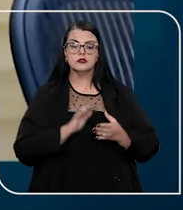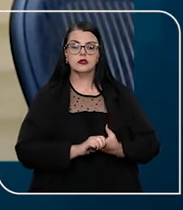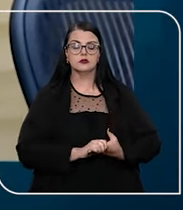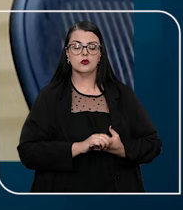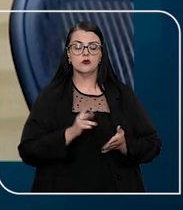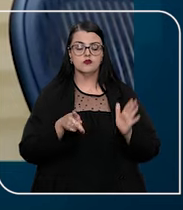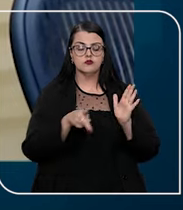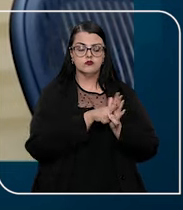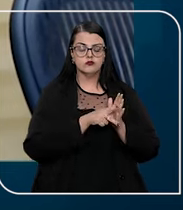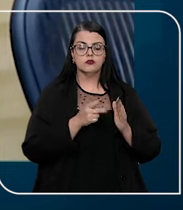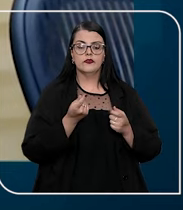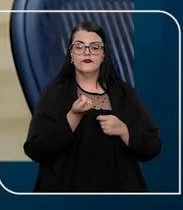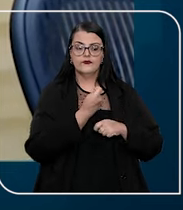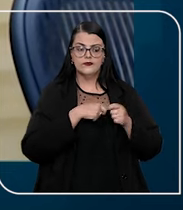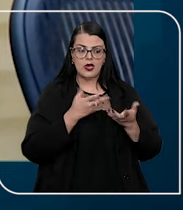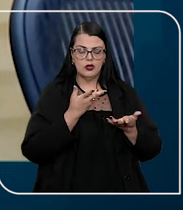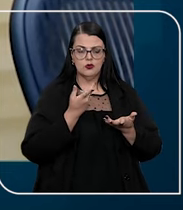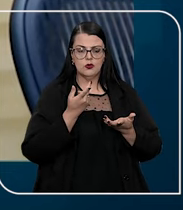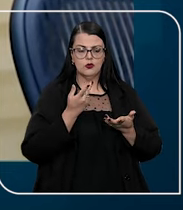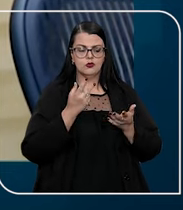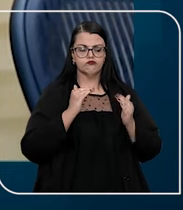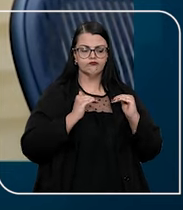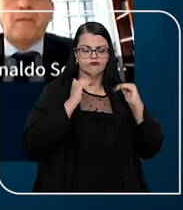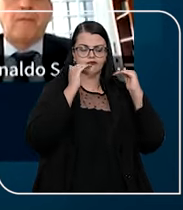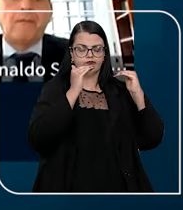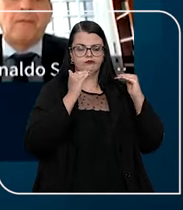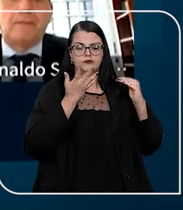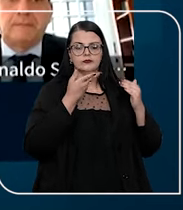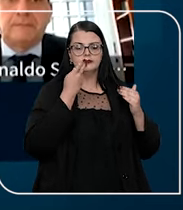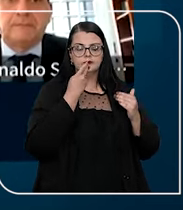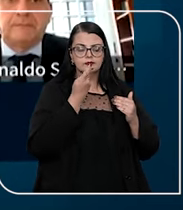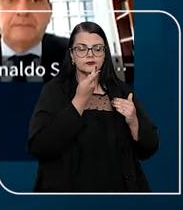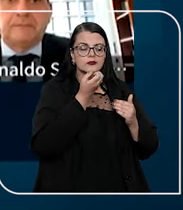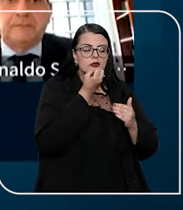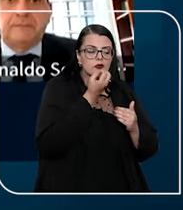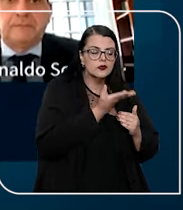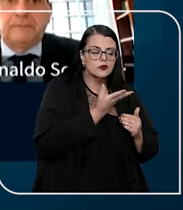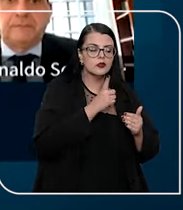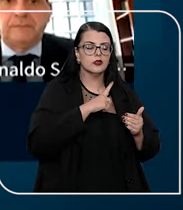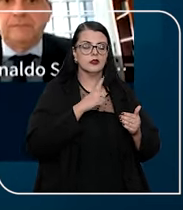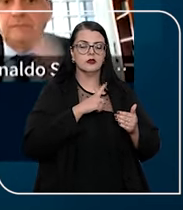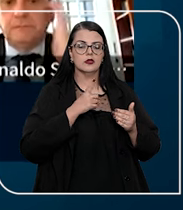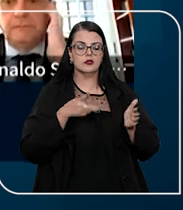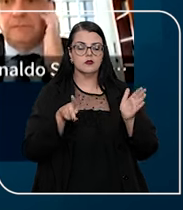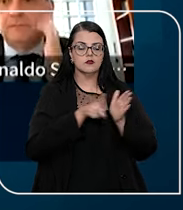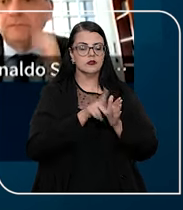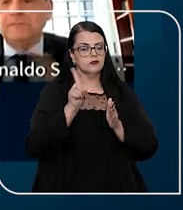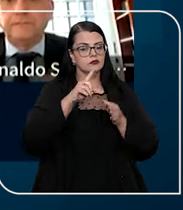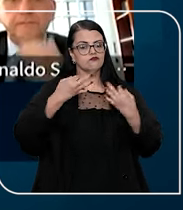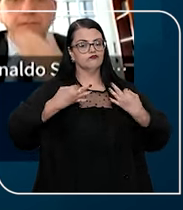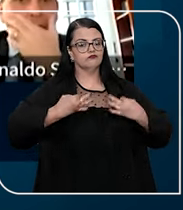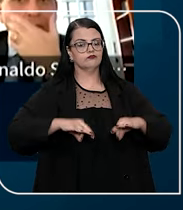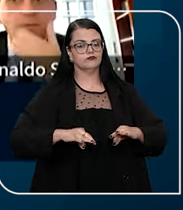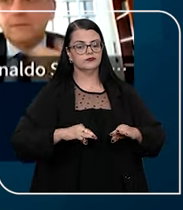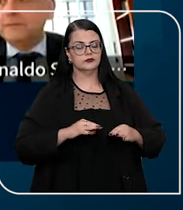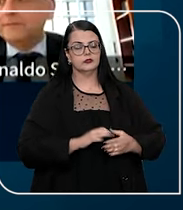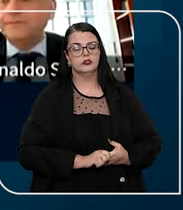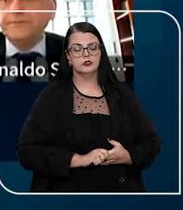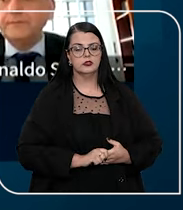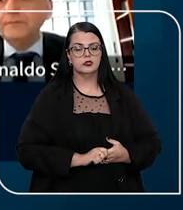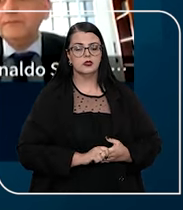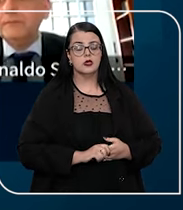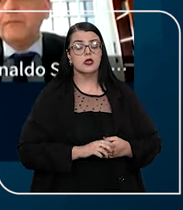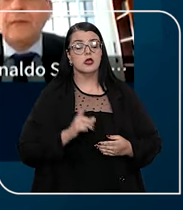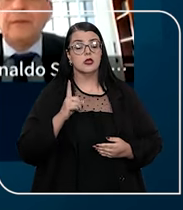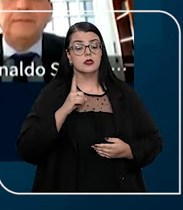atribuir um valor probatório Supremo à confissão pois ela está frequentemente no centro de condenações injustas